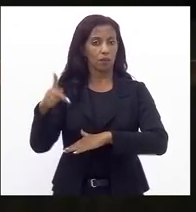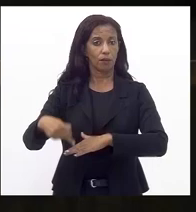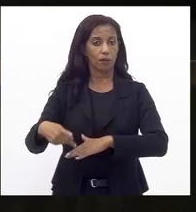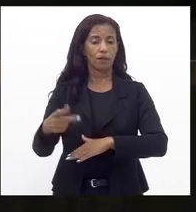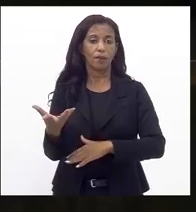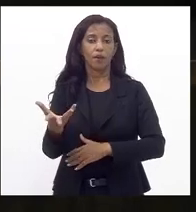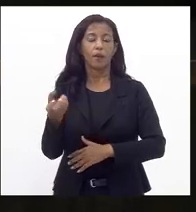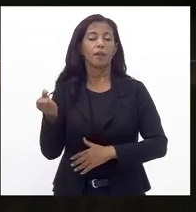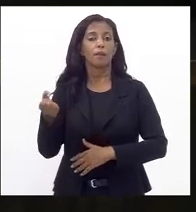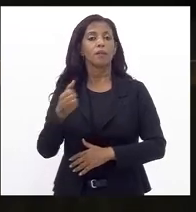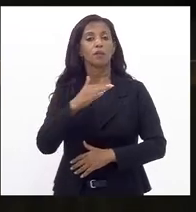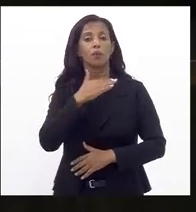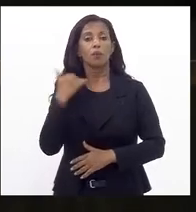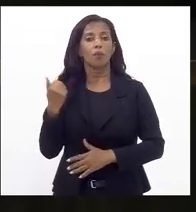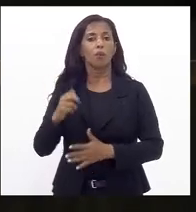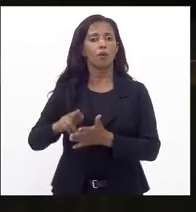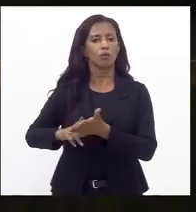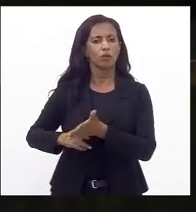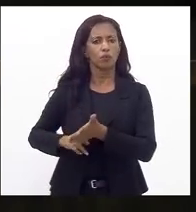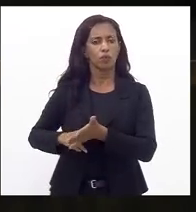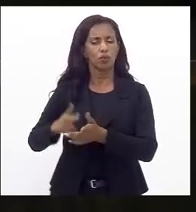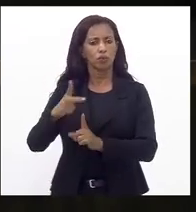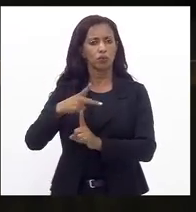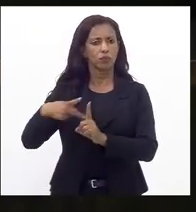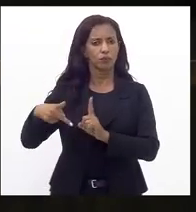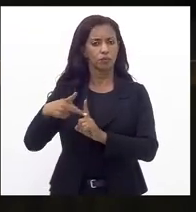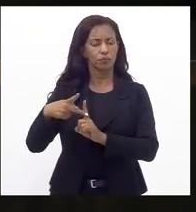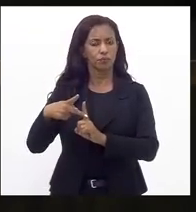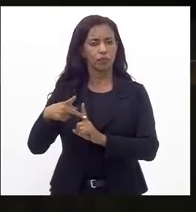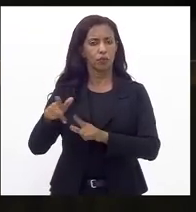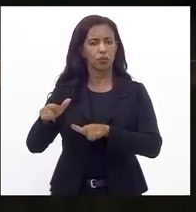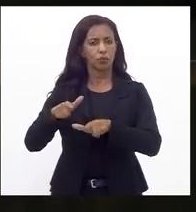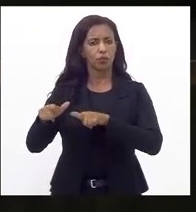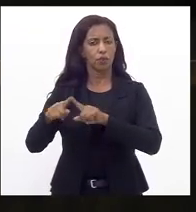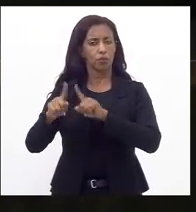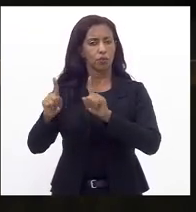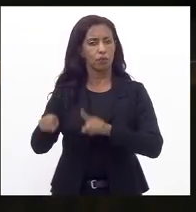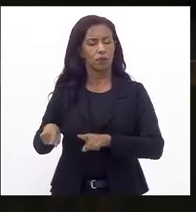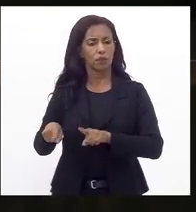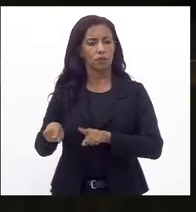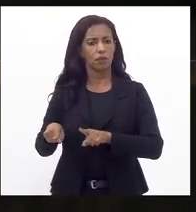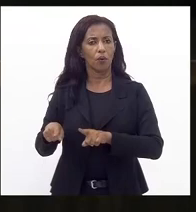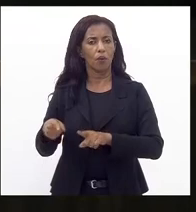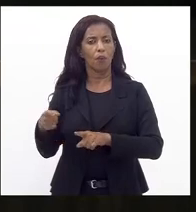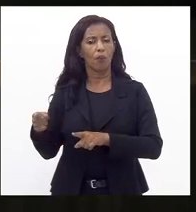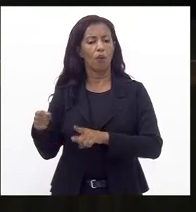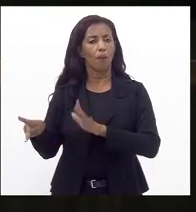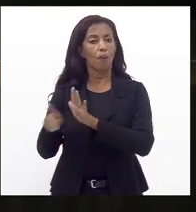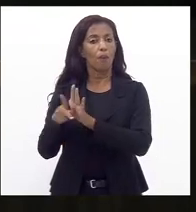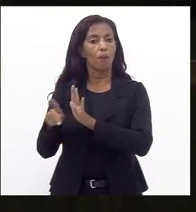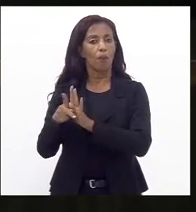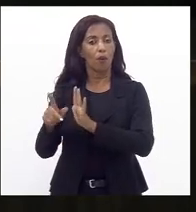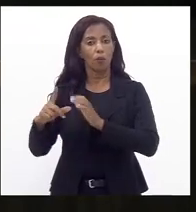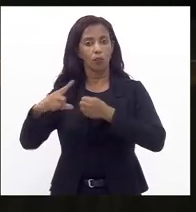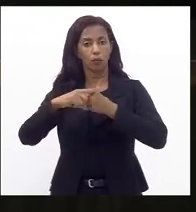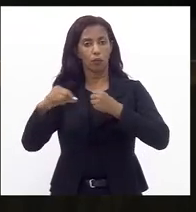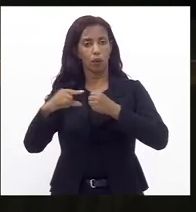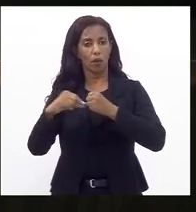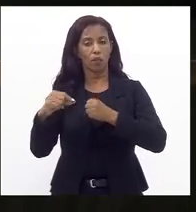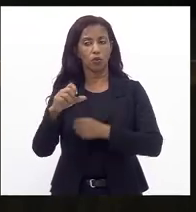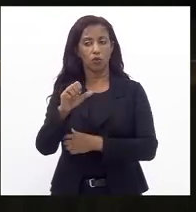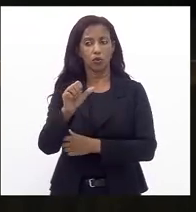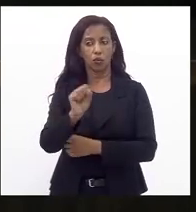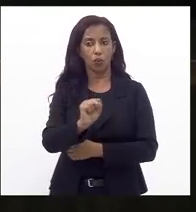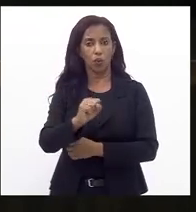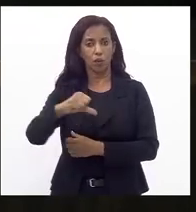e pensões por morte do regime próprio de Previdência Social dos Servidores civis ocupantes de cargos de provimento efetivo nos termos do artigo 89